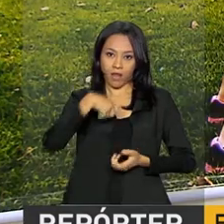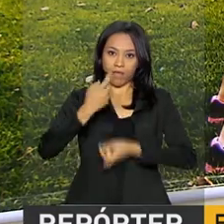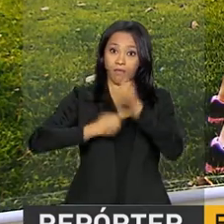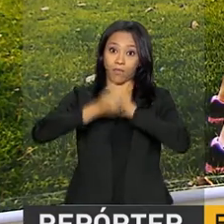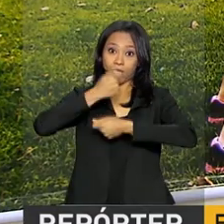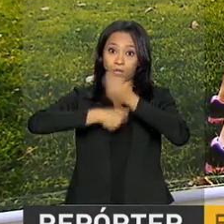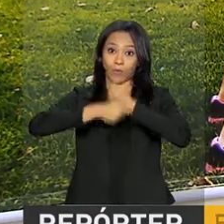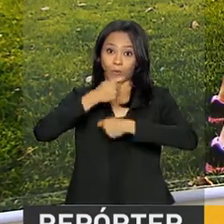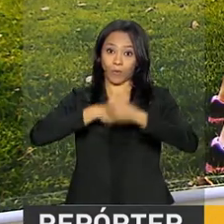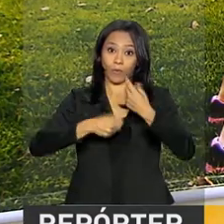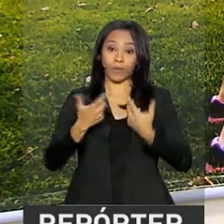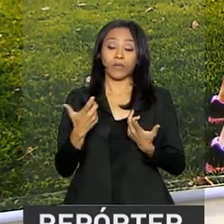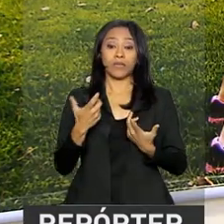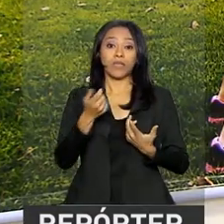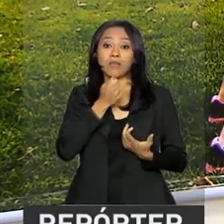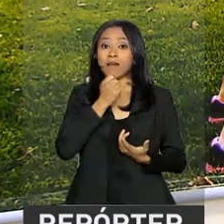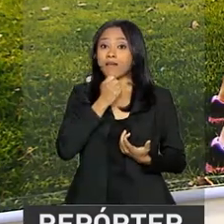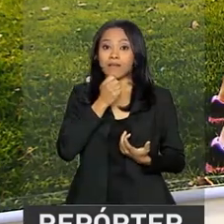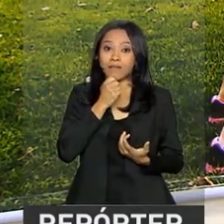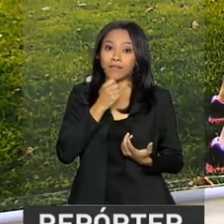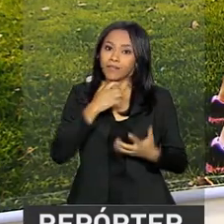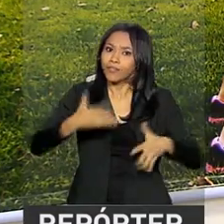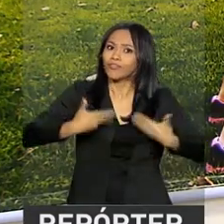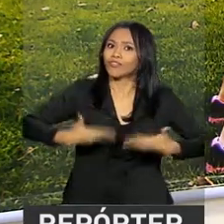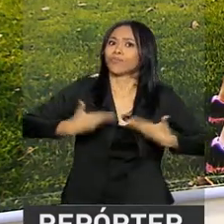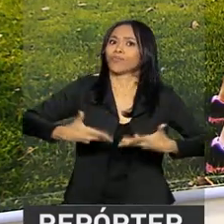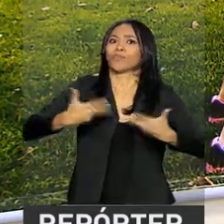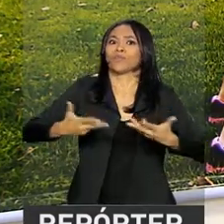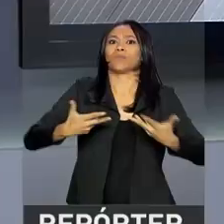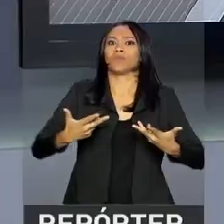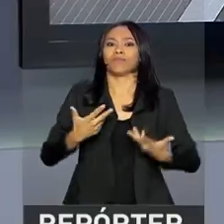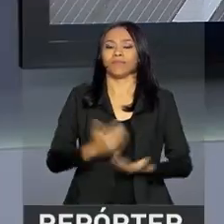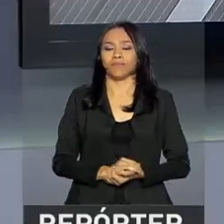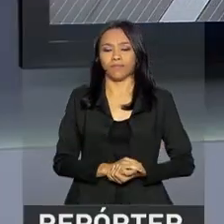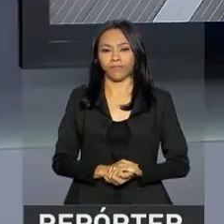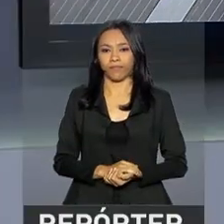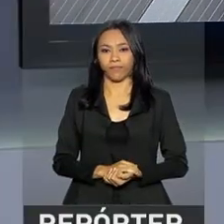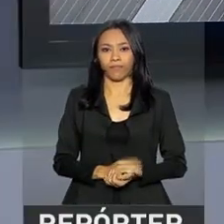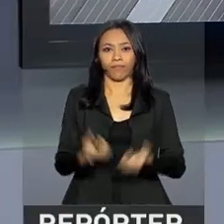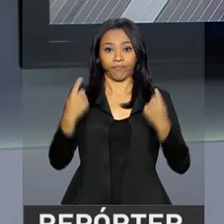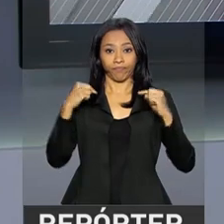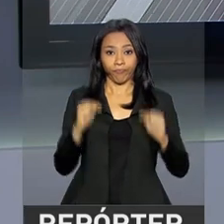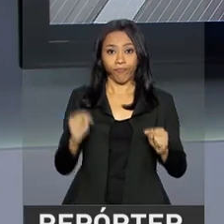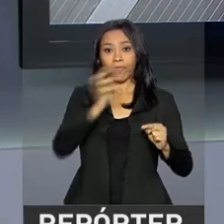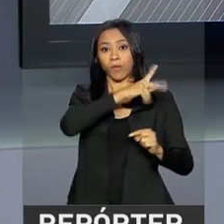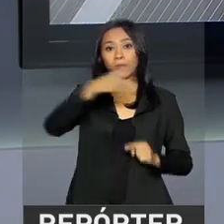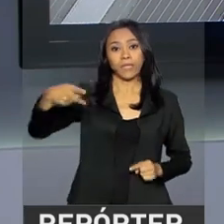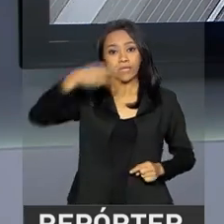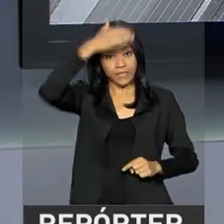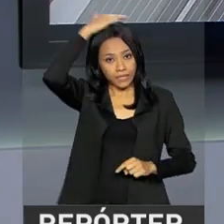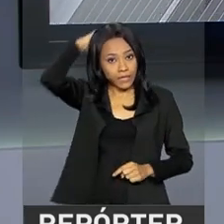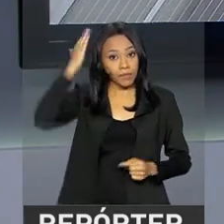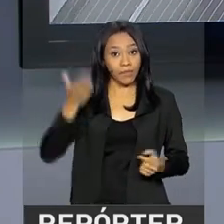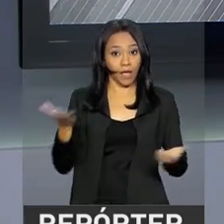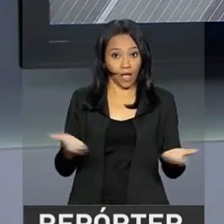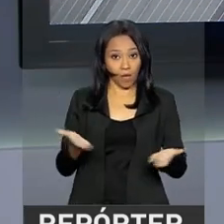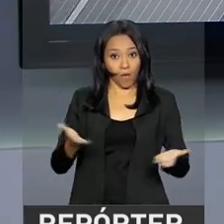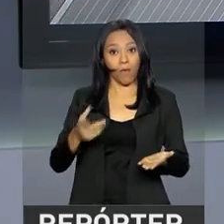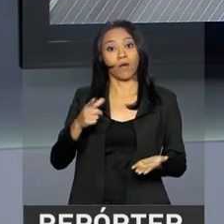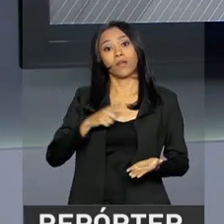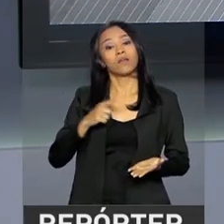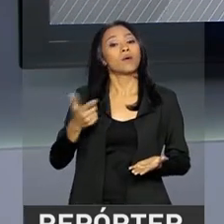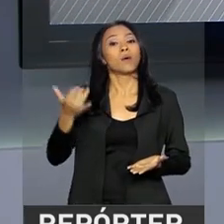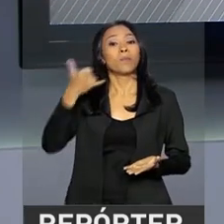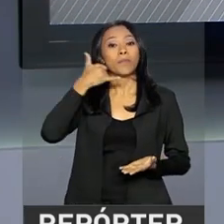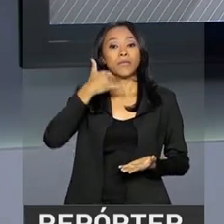estilo para aqueles que ainda não se tornarem empreendedores e empreender o presidente michel temer concede agora uma entrevista ao